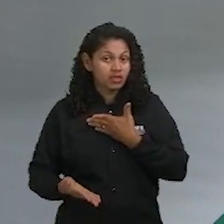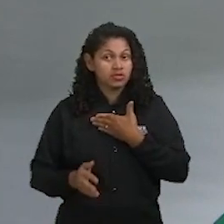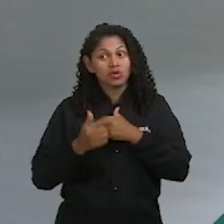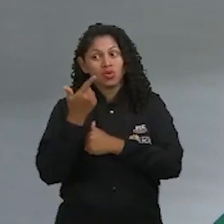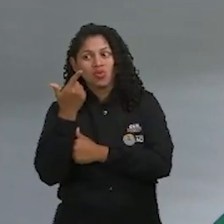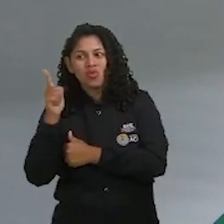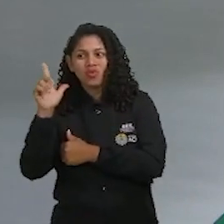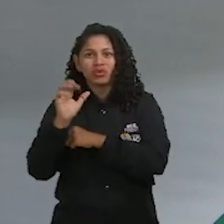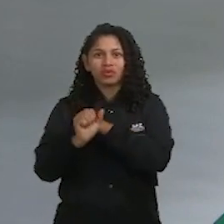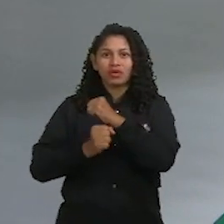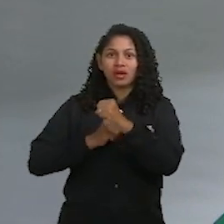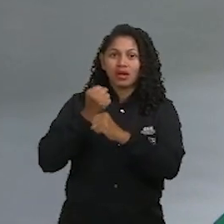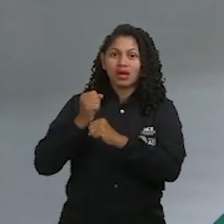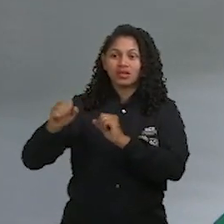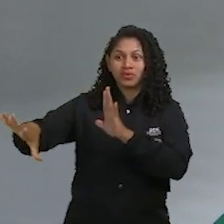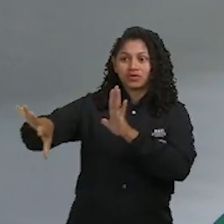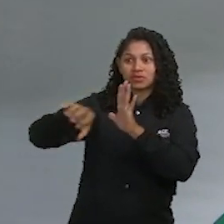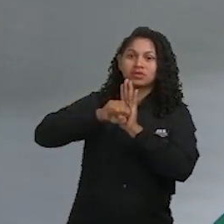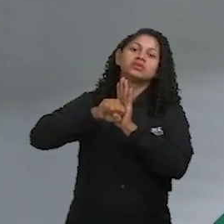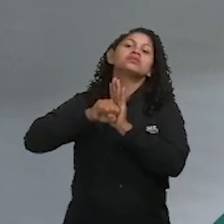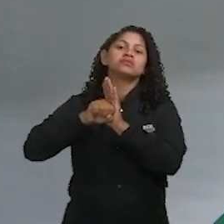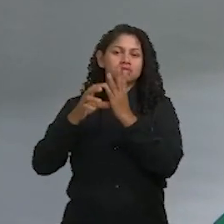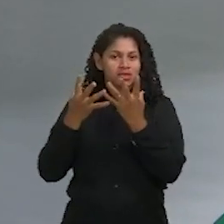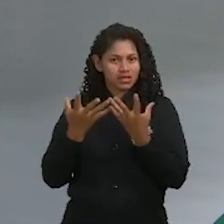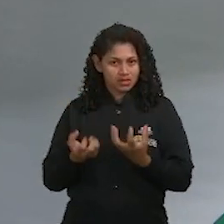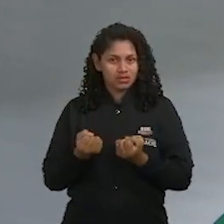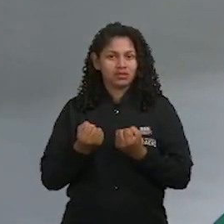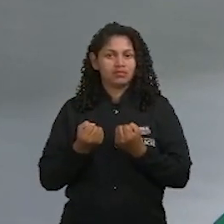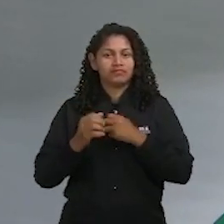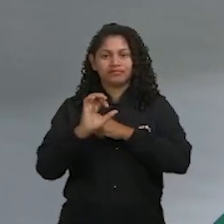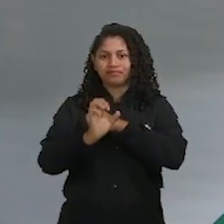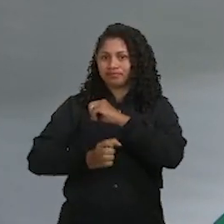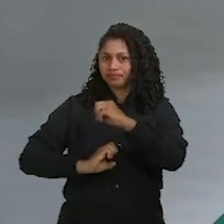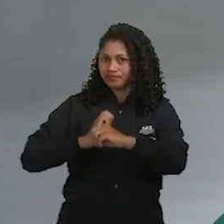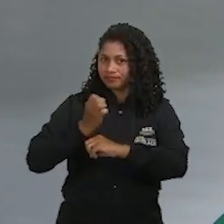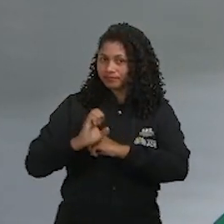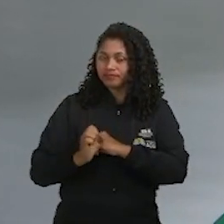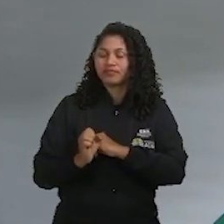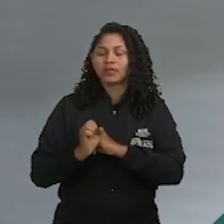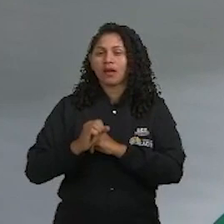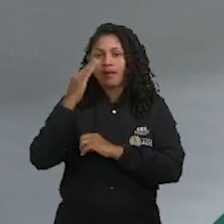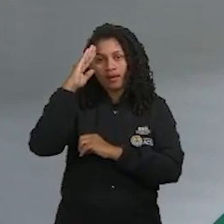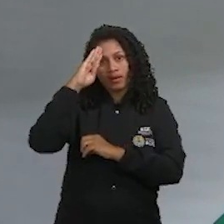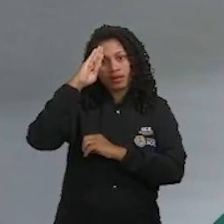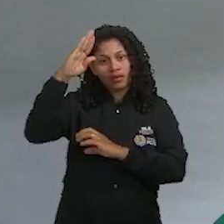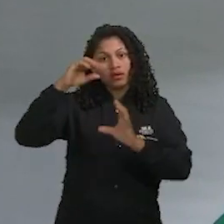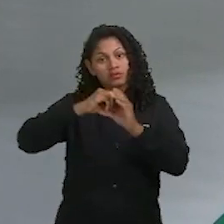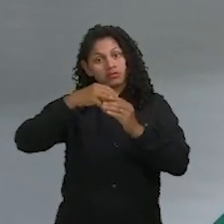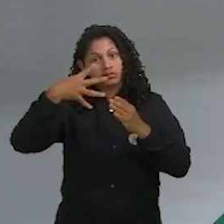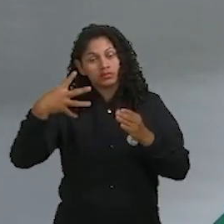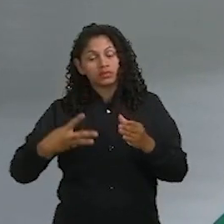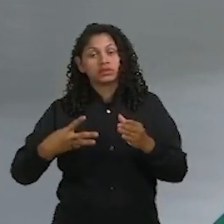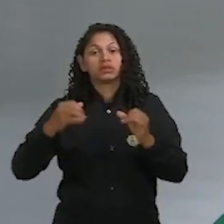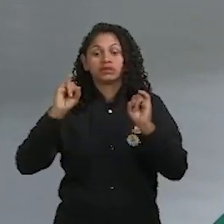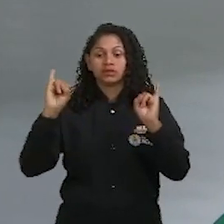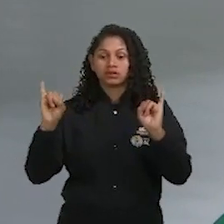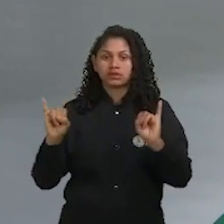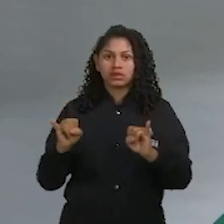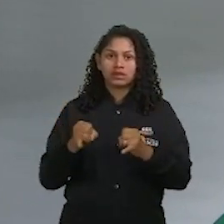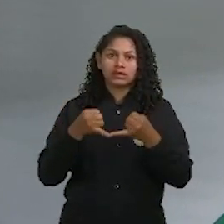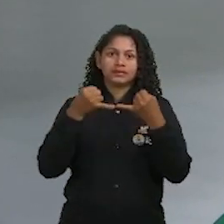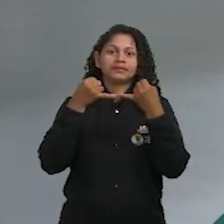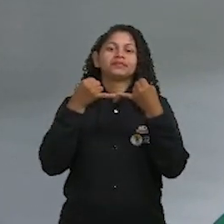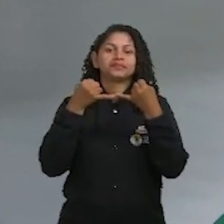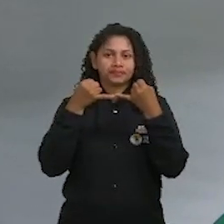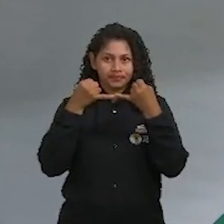irá receber elétrons. Essa é a principal característica das ligações iônicas. E toda vez que aparecer